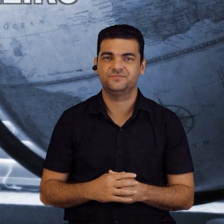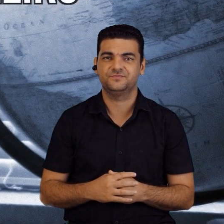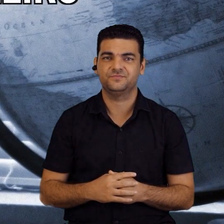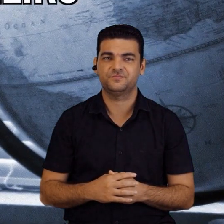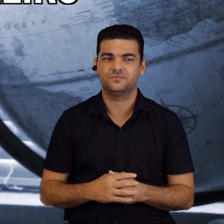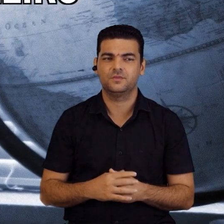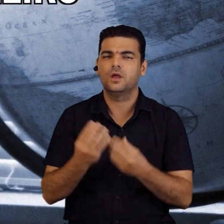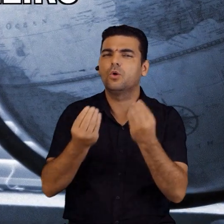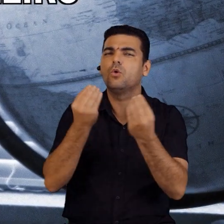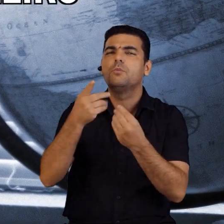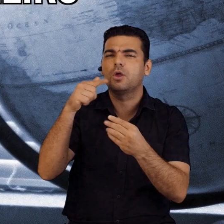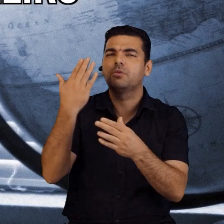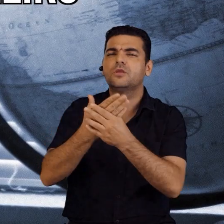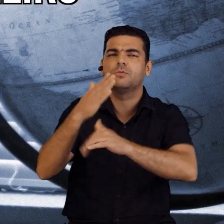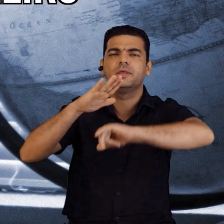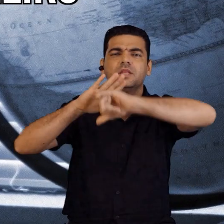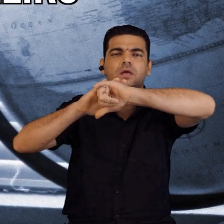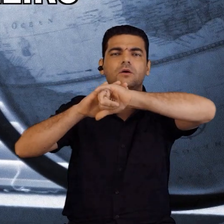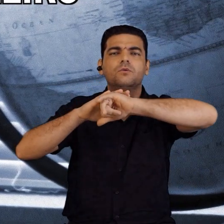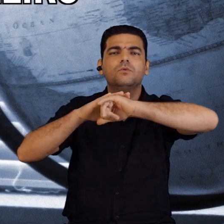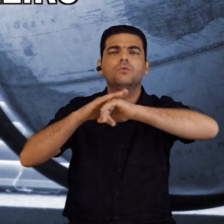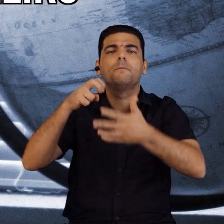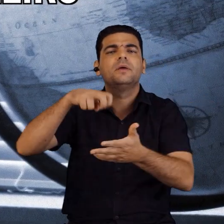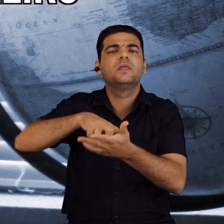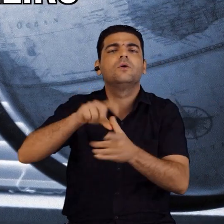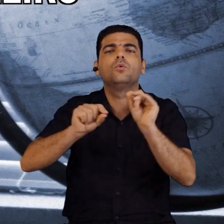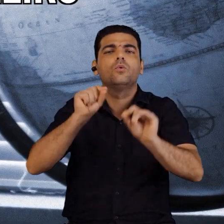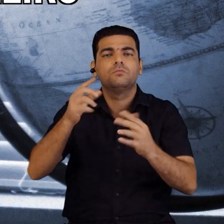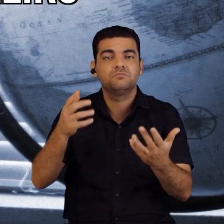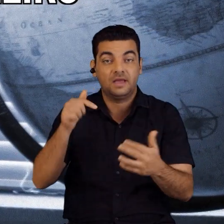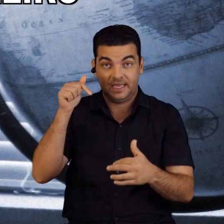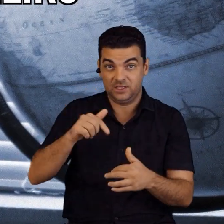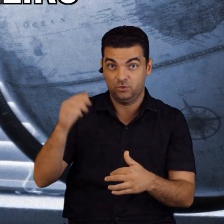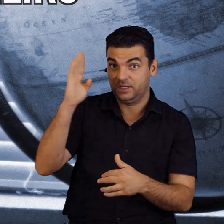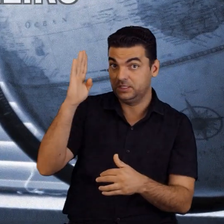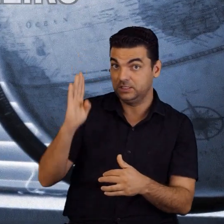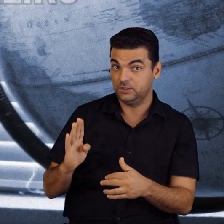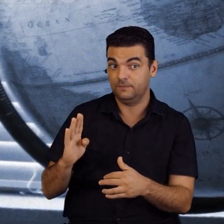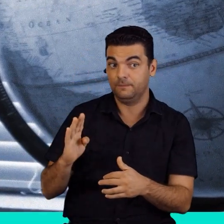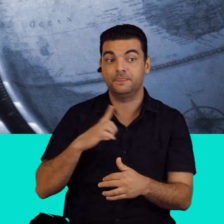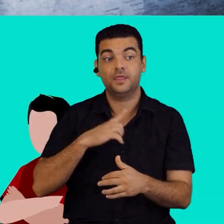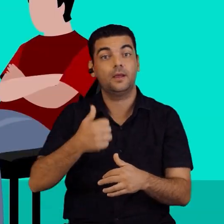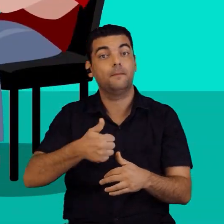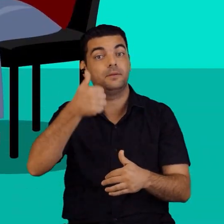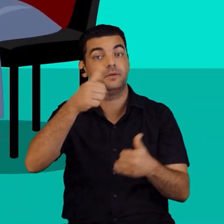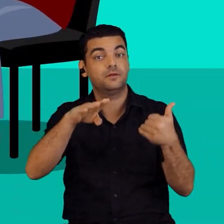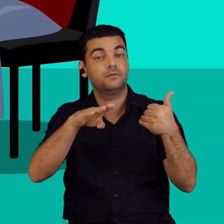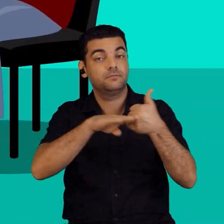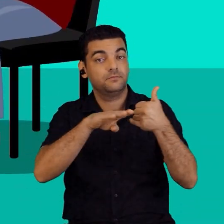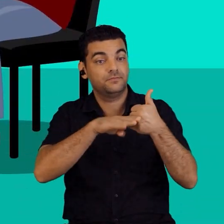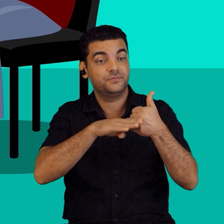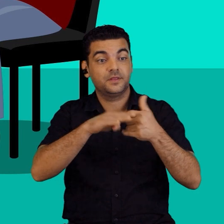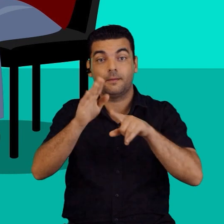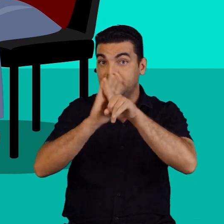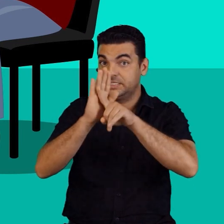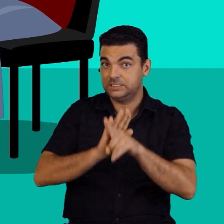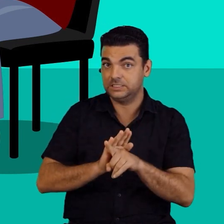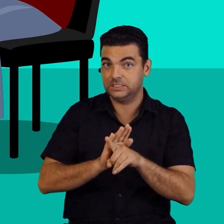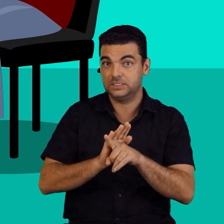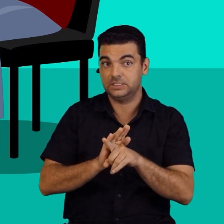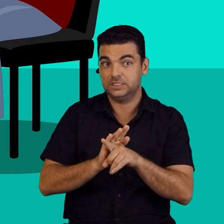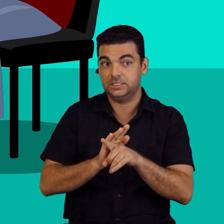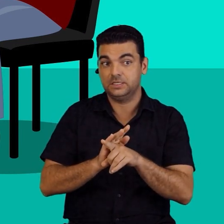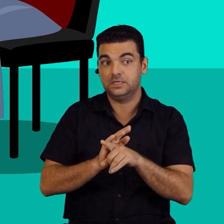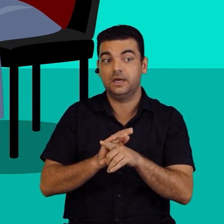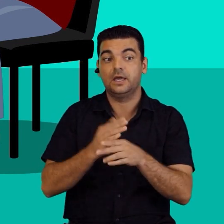uma balança de justiça. Como é o processo penal? O processo penal brasileiro tem uma Ilustração primeira de fase dois policiais inquisitória, sentados à